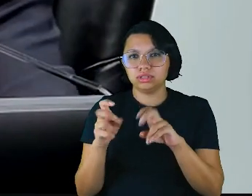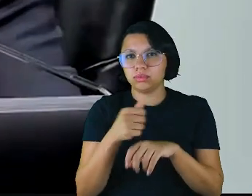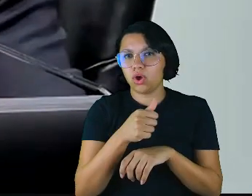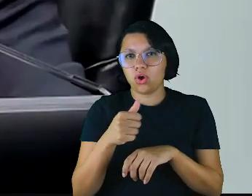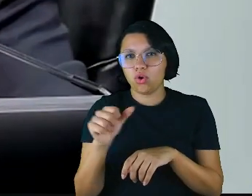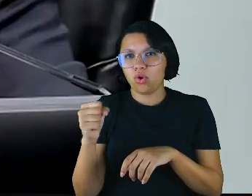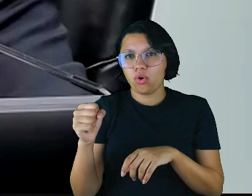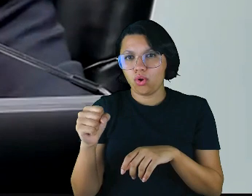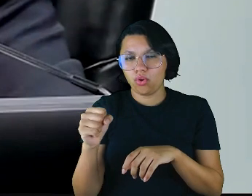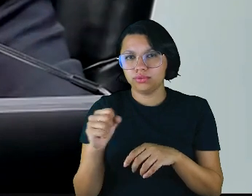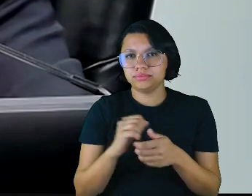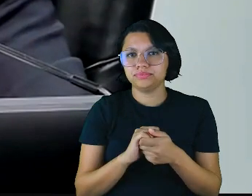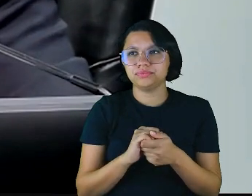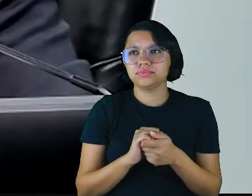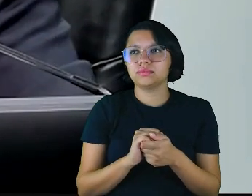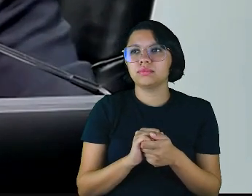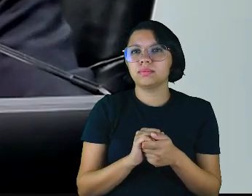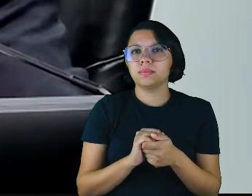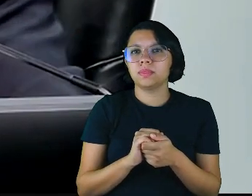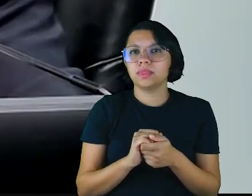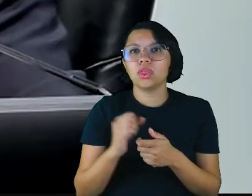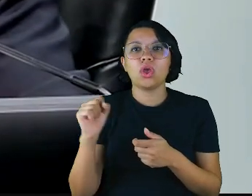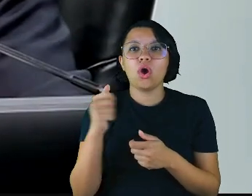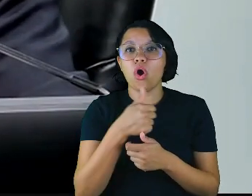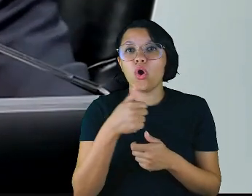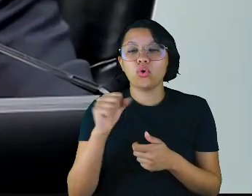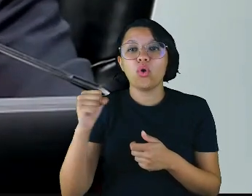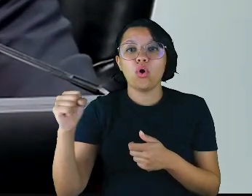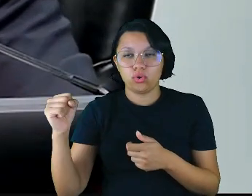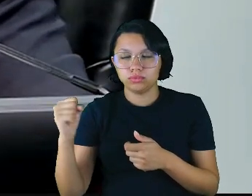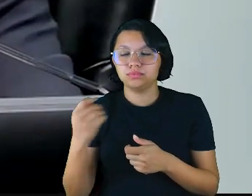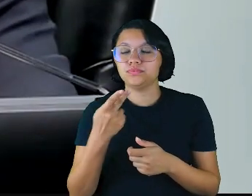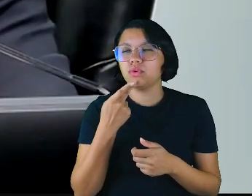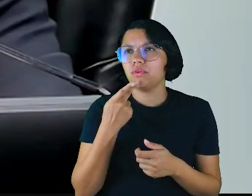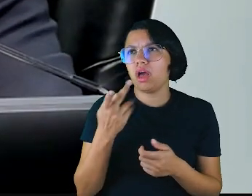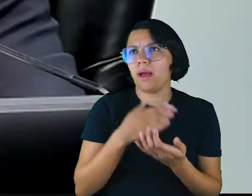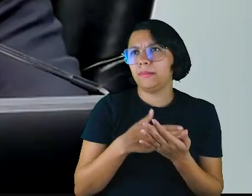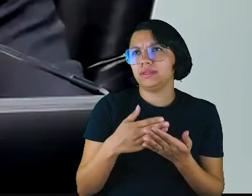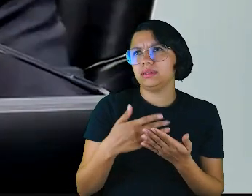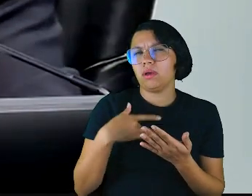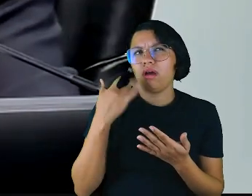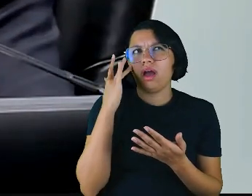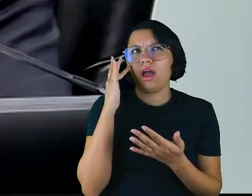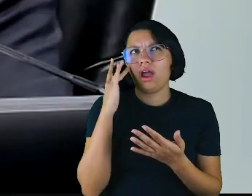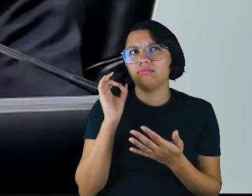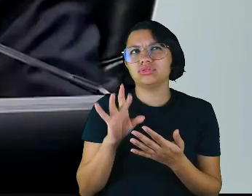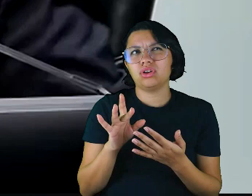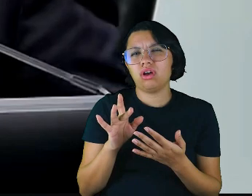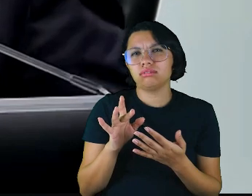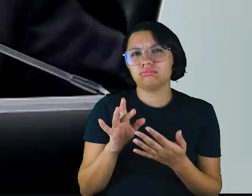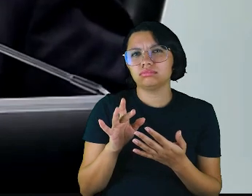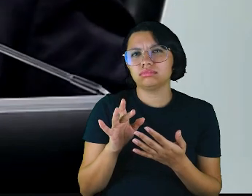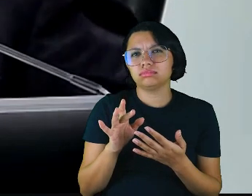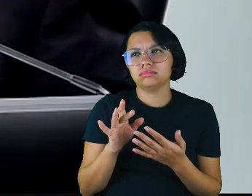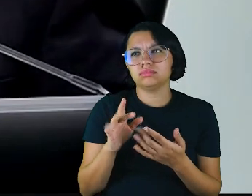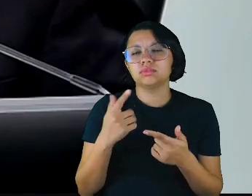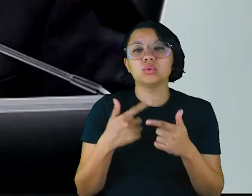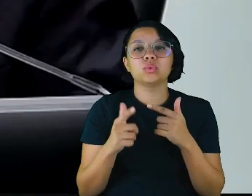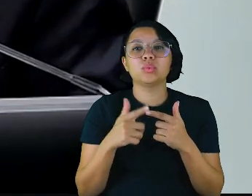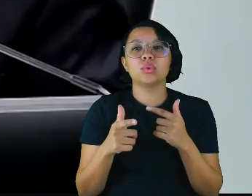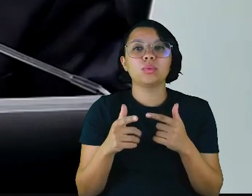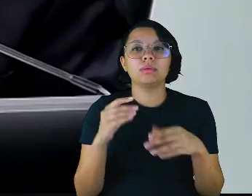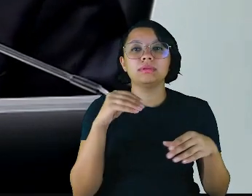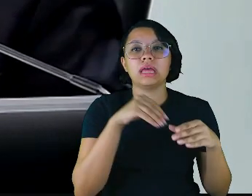tema 1188, que, confesso, a princípio, eu achava só que